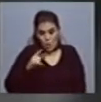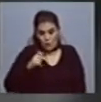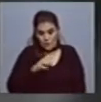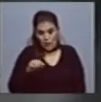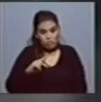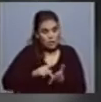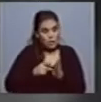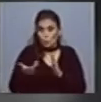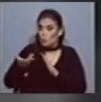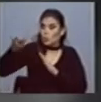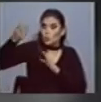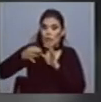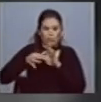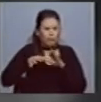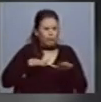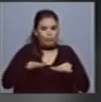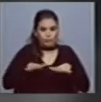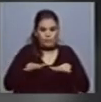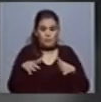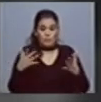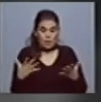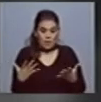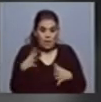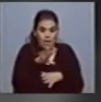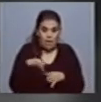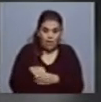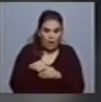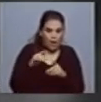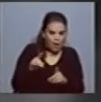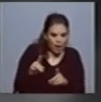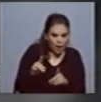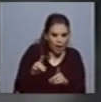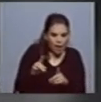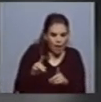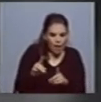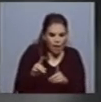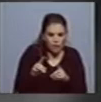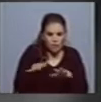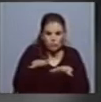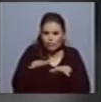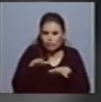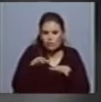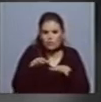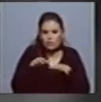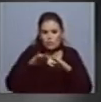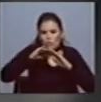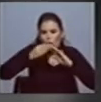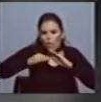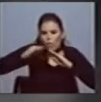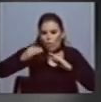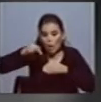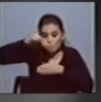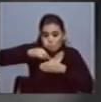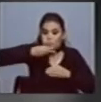que diz respeito à vibração. E, portanto, aplicar isso às ondas sísmicas do nosso próprio interior, do nosso